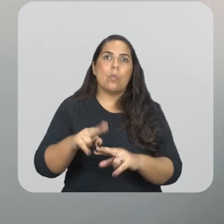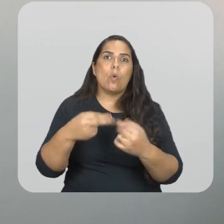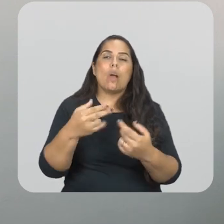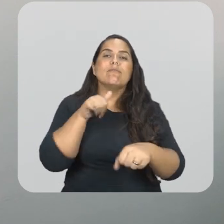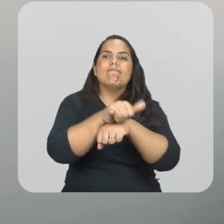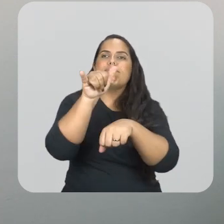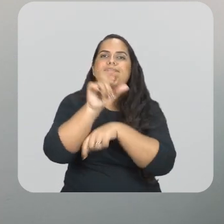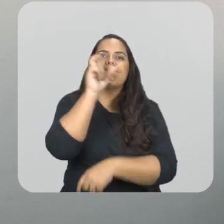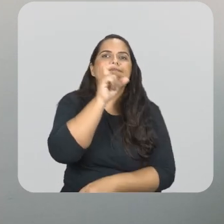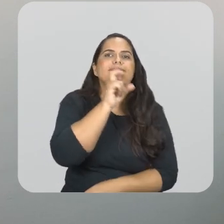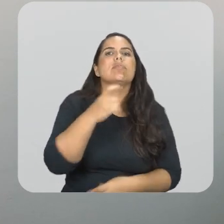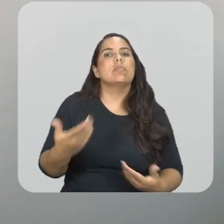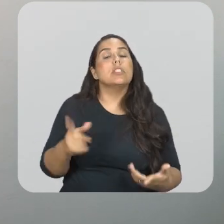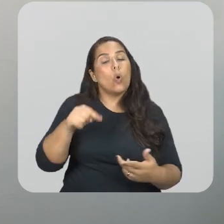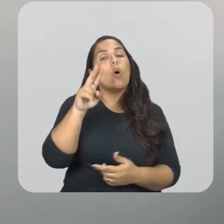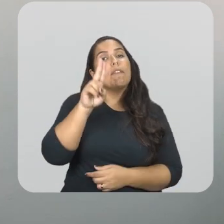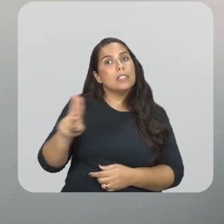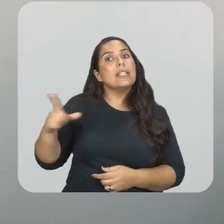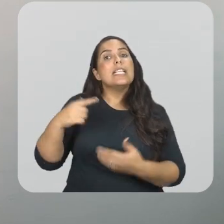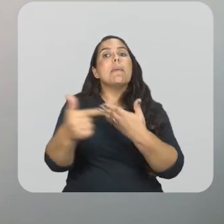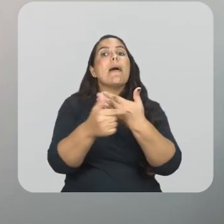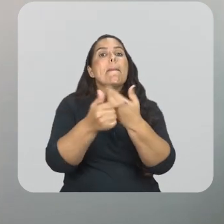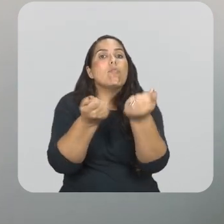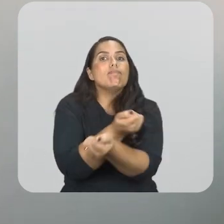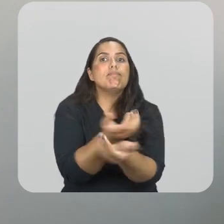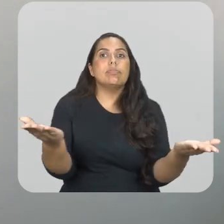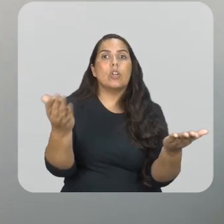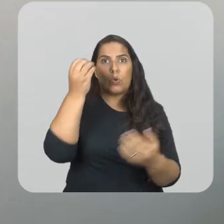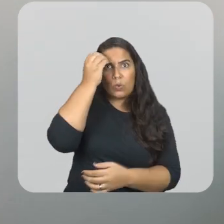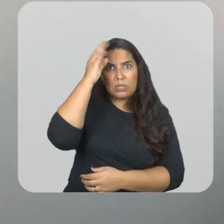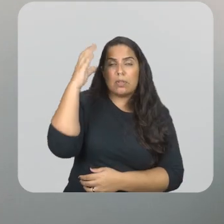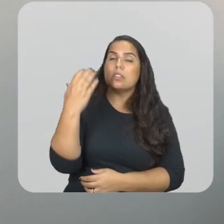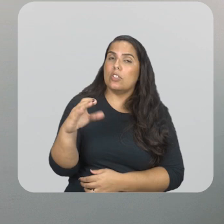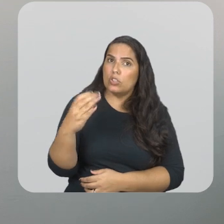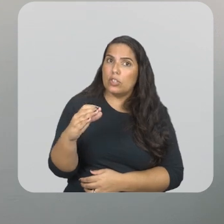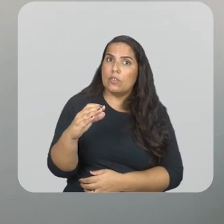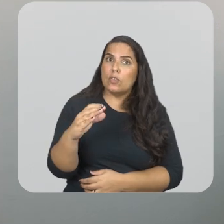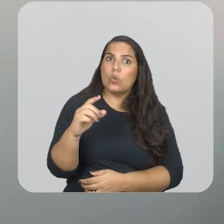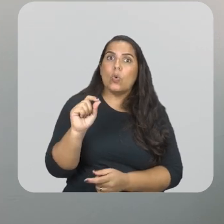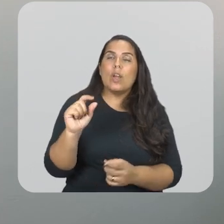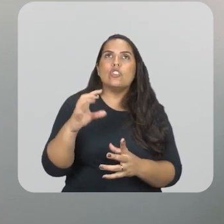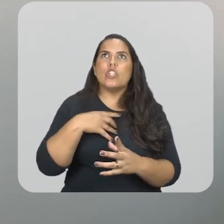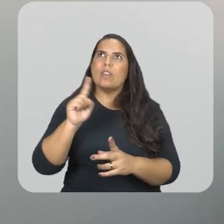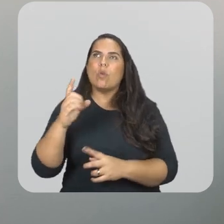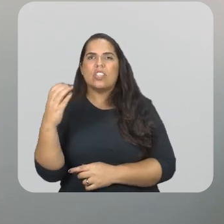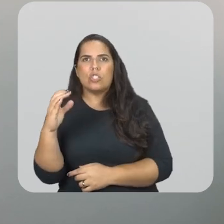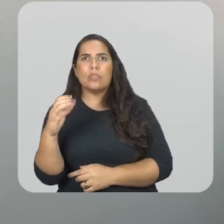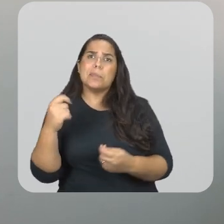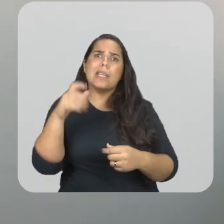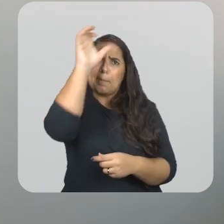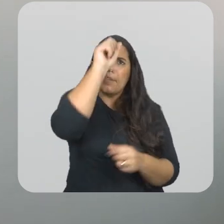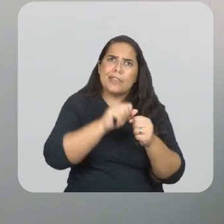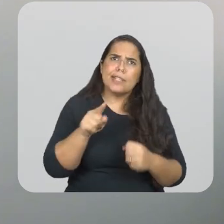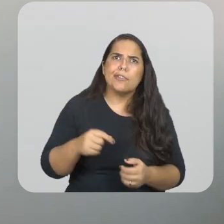fake news, né? Então acho que as universidades elas têm esse papel de levar o conhecimento científico de forma não científica. E a gente tem que aprender a